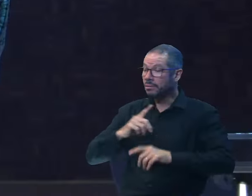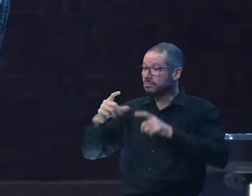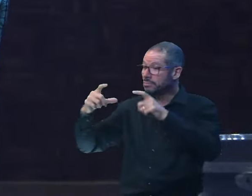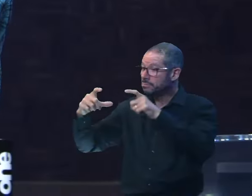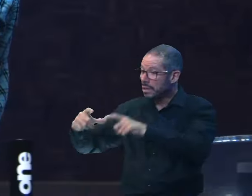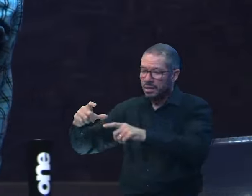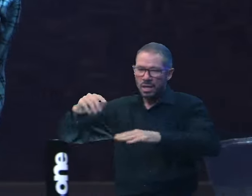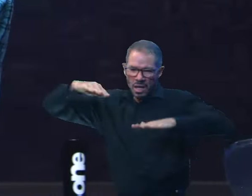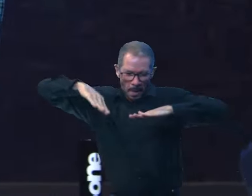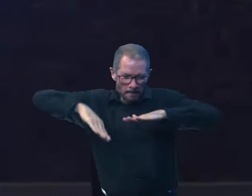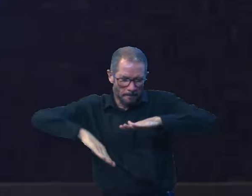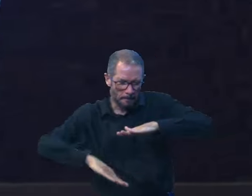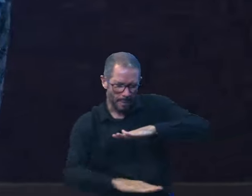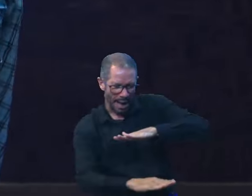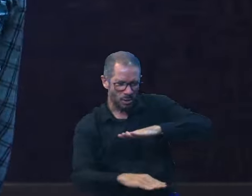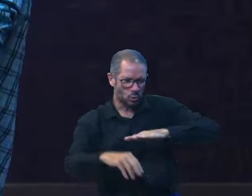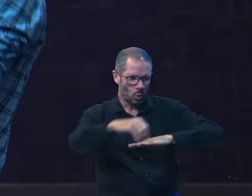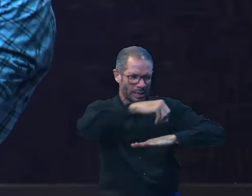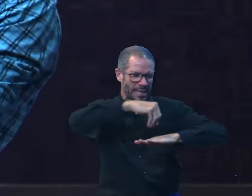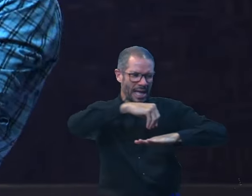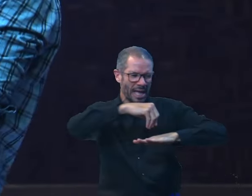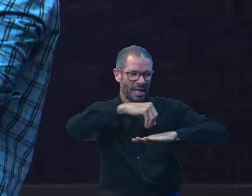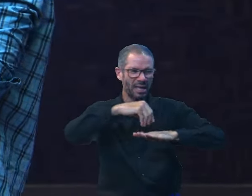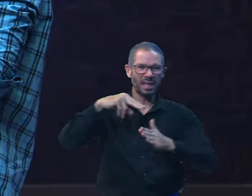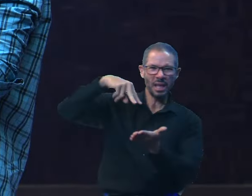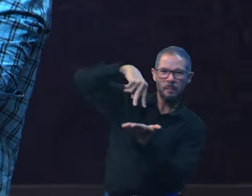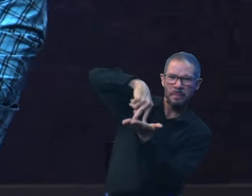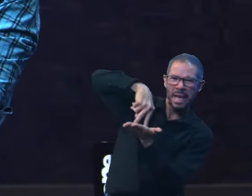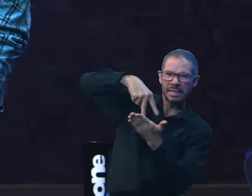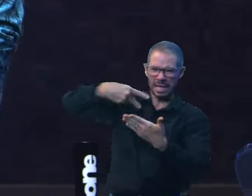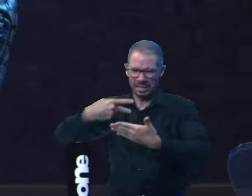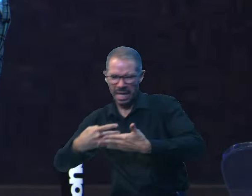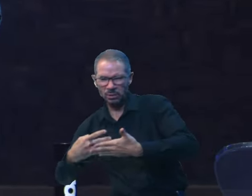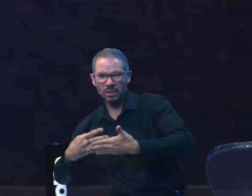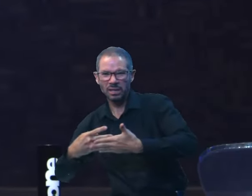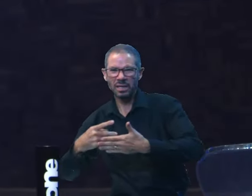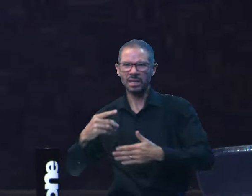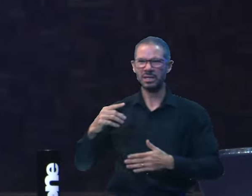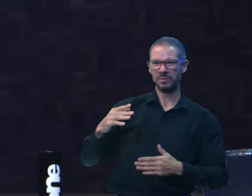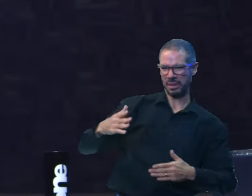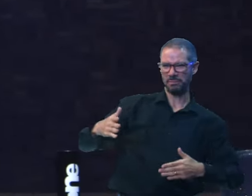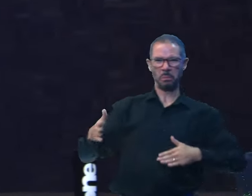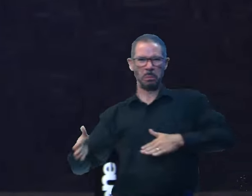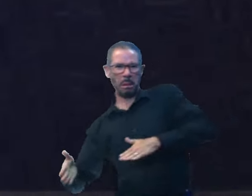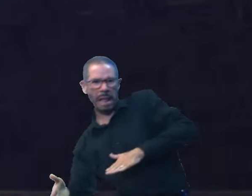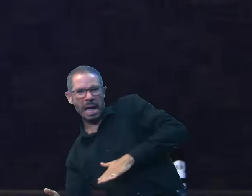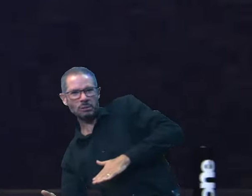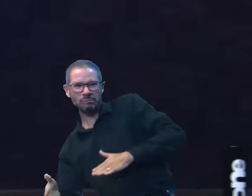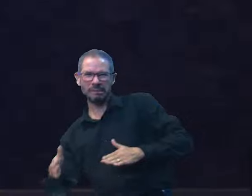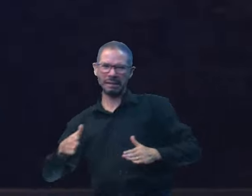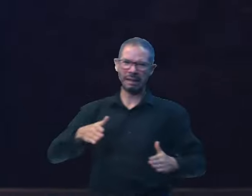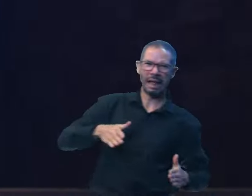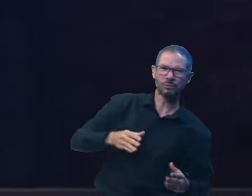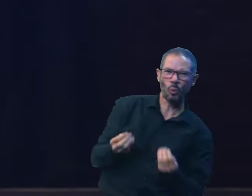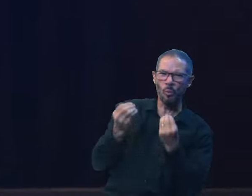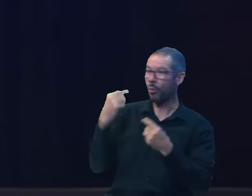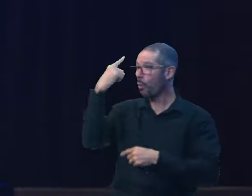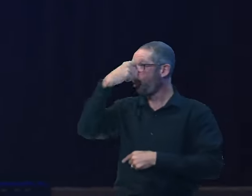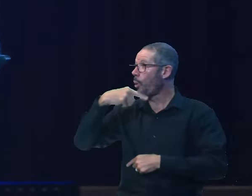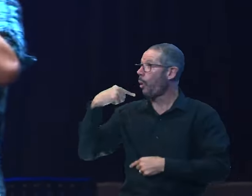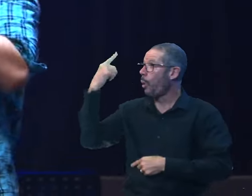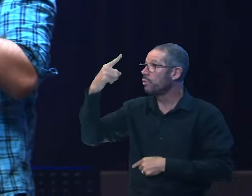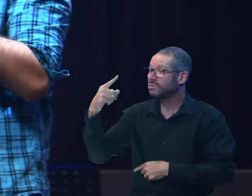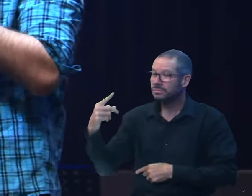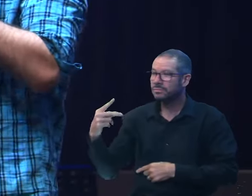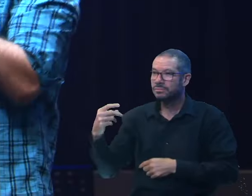coloca, mas é embaixo da terra ou em cima? Mas fica de pé ou fica deitado? Fica de lado? Mas como é que é? Dá para ver o rosto? Falei,